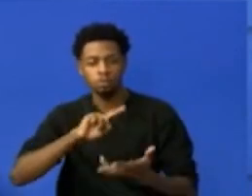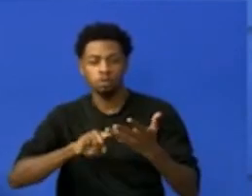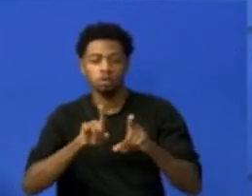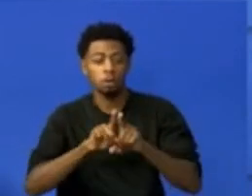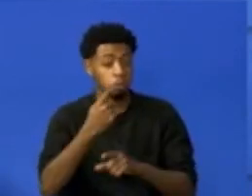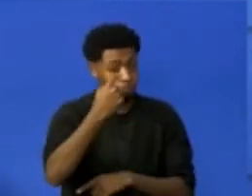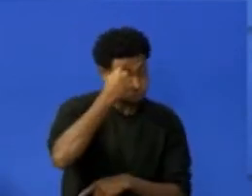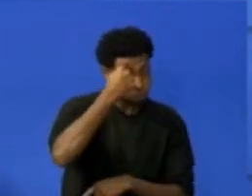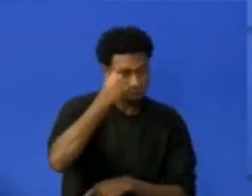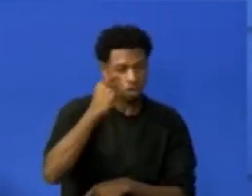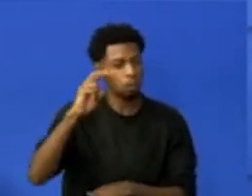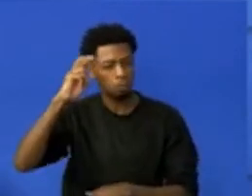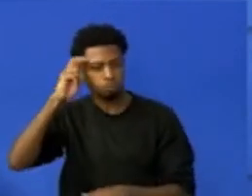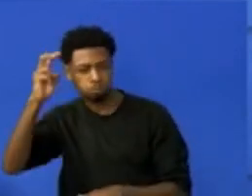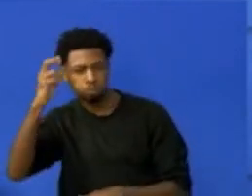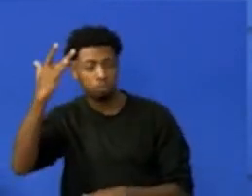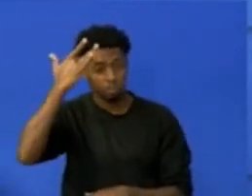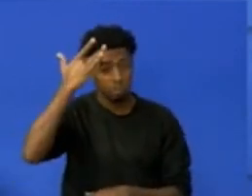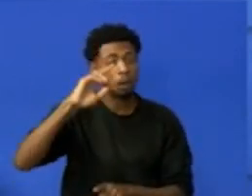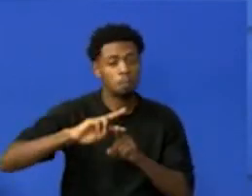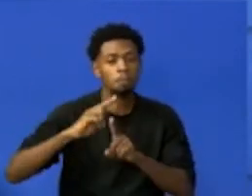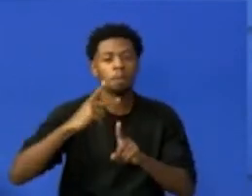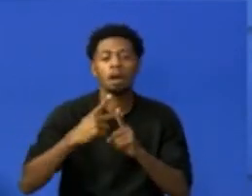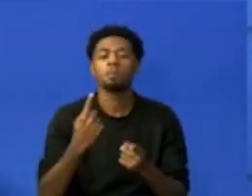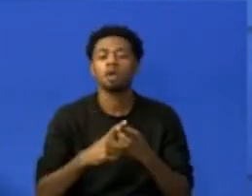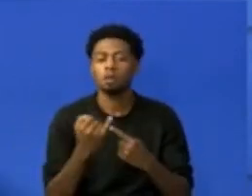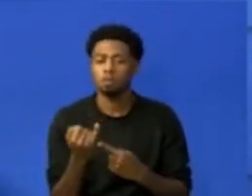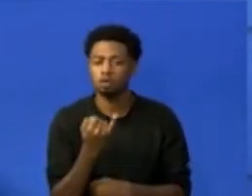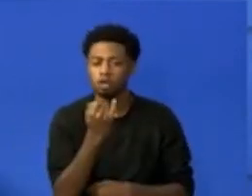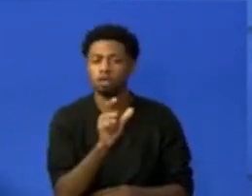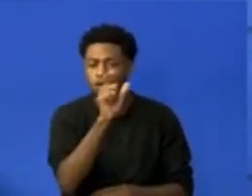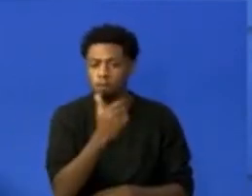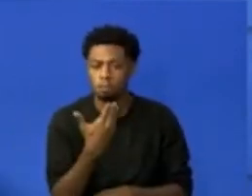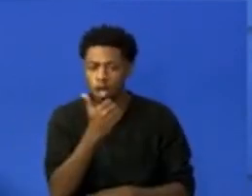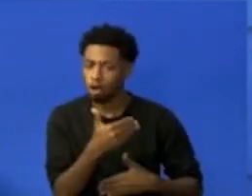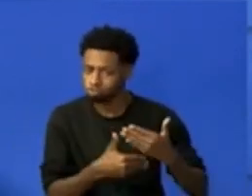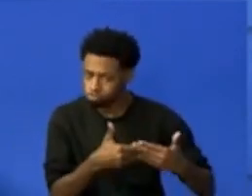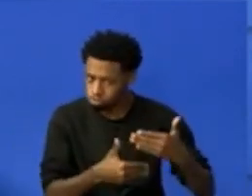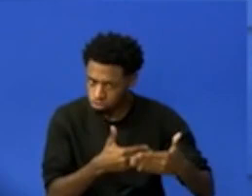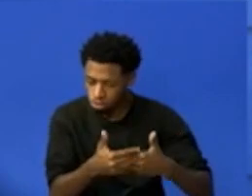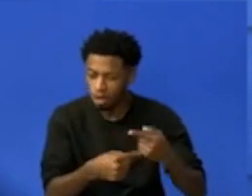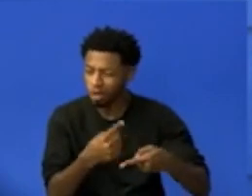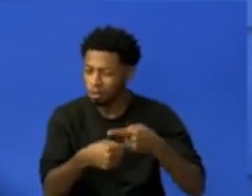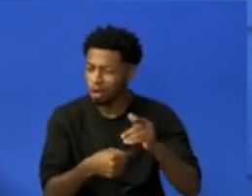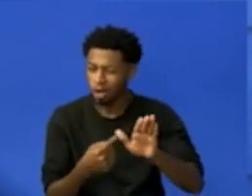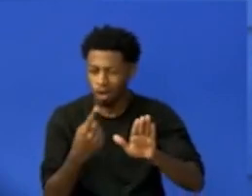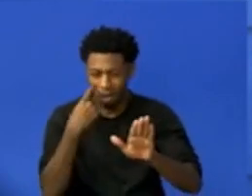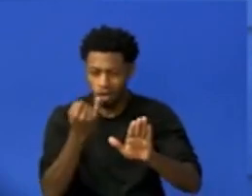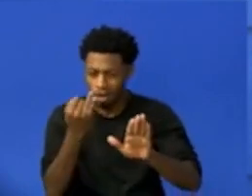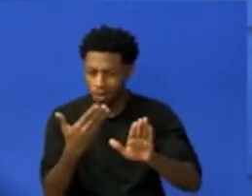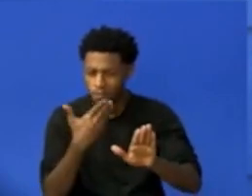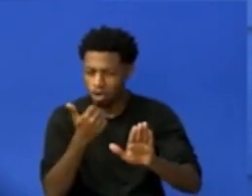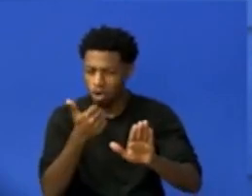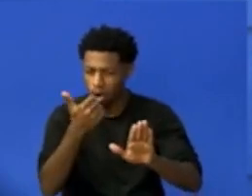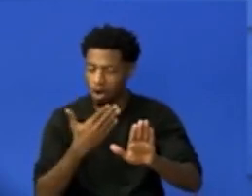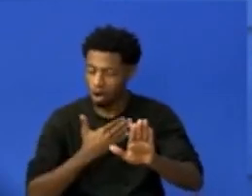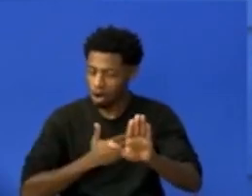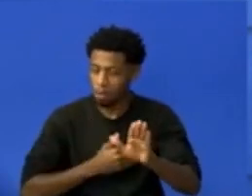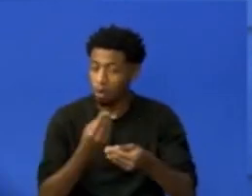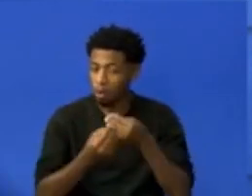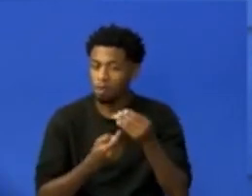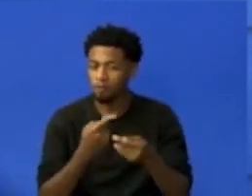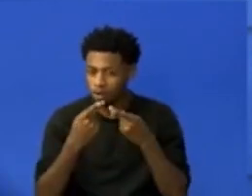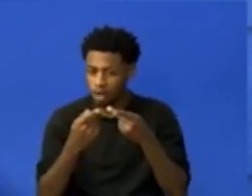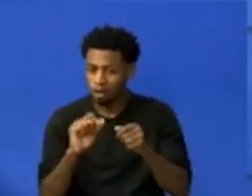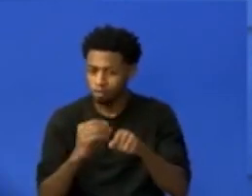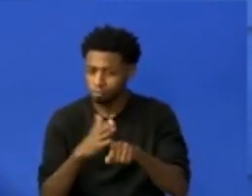ele é considerado um controle positivo para as melhoras que a gente tem no cérebro. Daqui a pouco você vai entender um pouquinho melhor quando eu